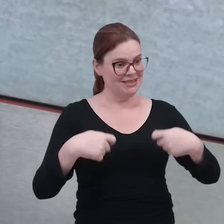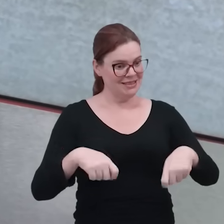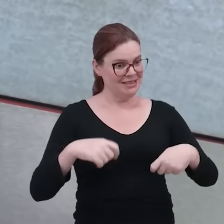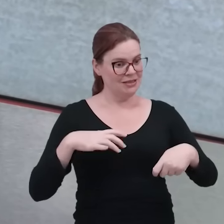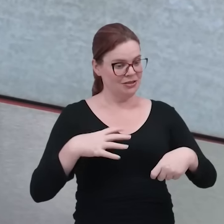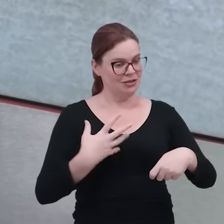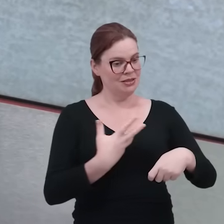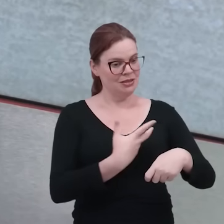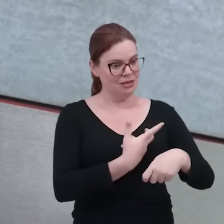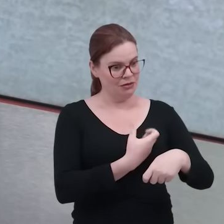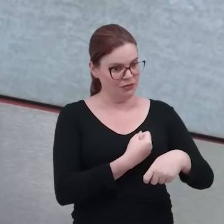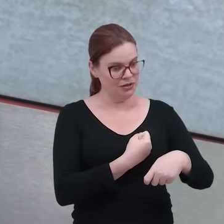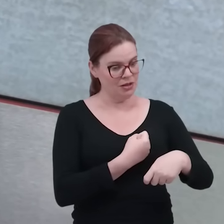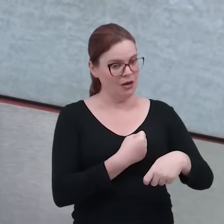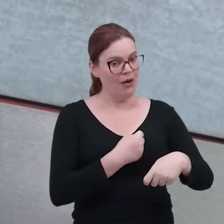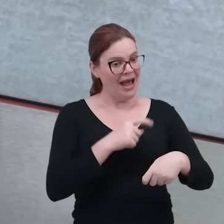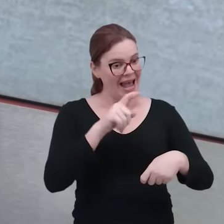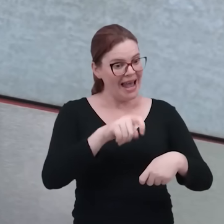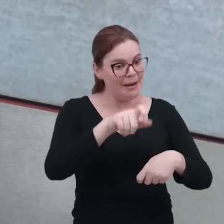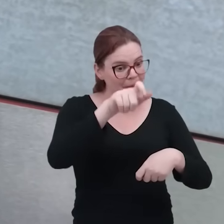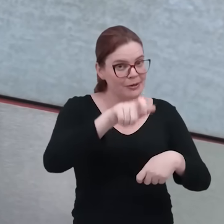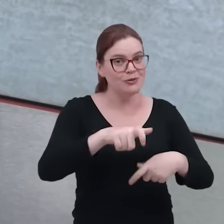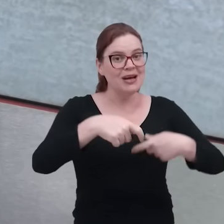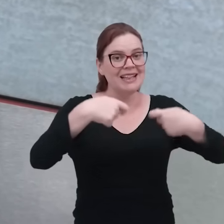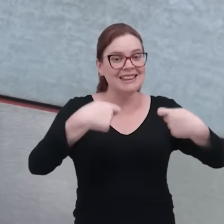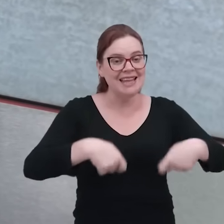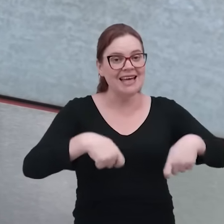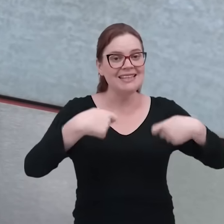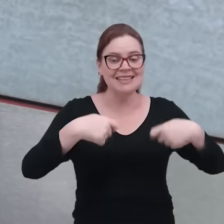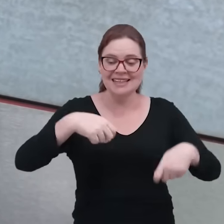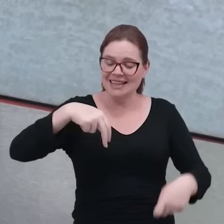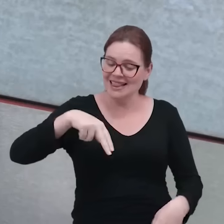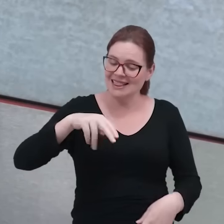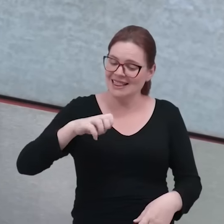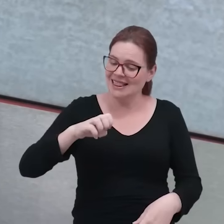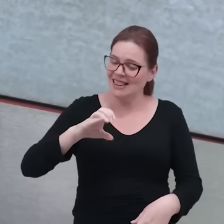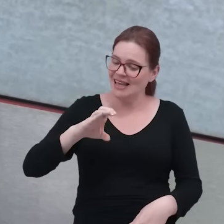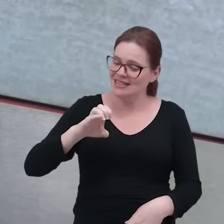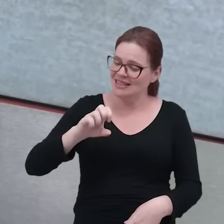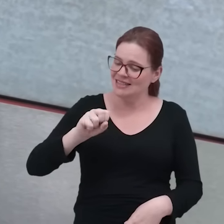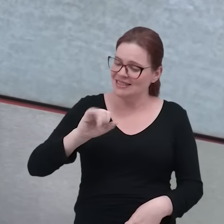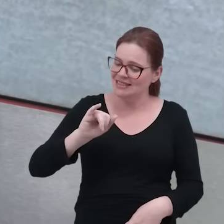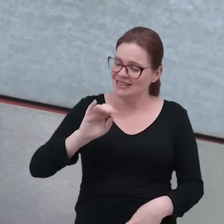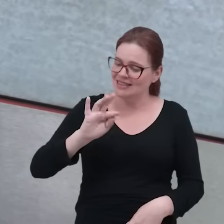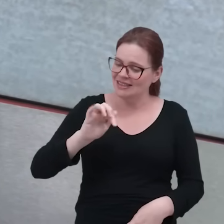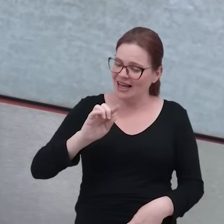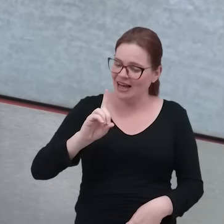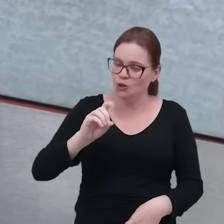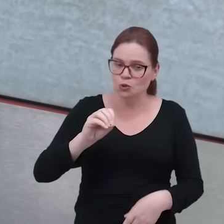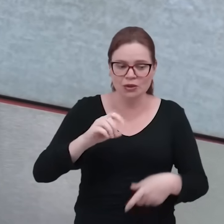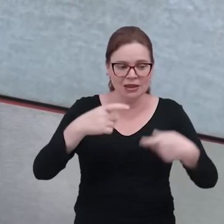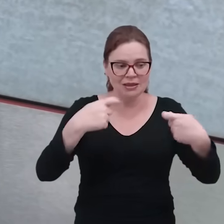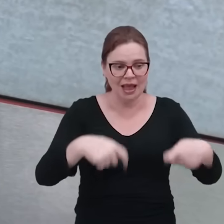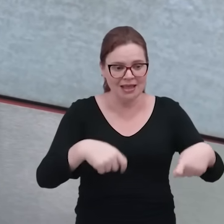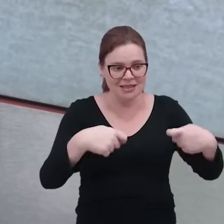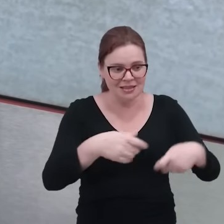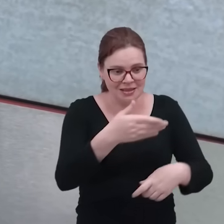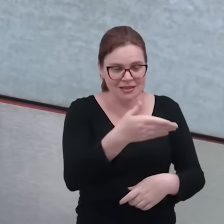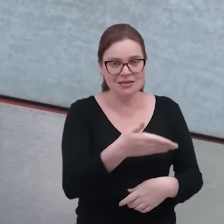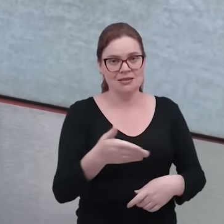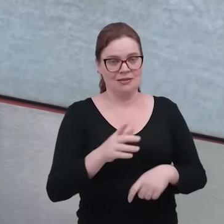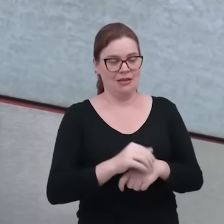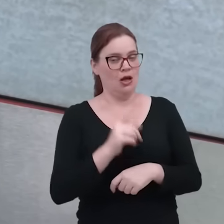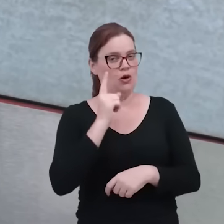são exatamente os necessitados, ou seja, aqueles que se dizem necessitados da salvação em Jesus. Olha o que ele